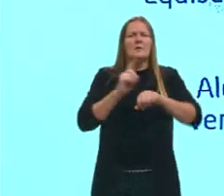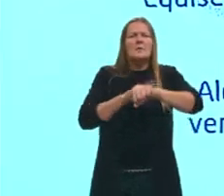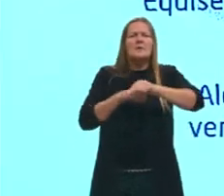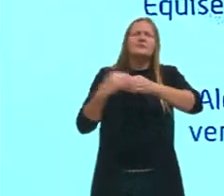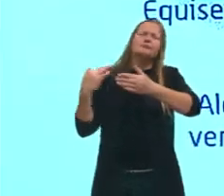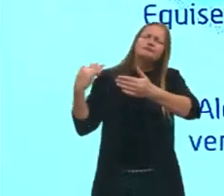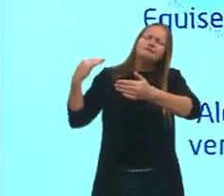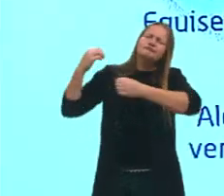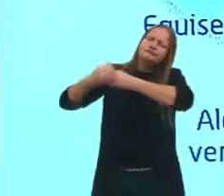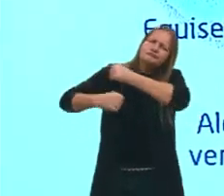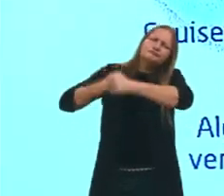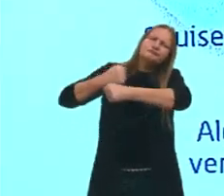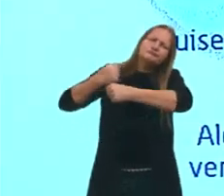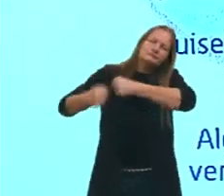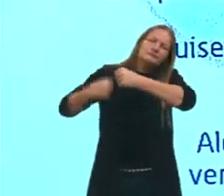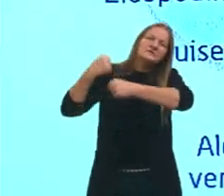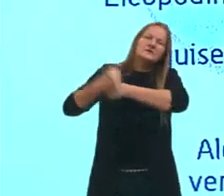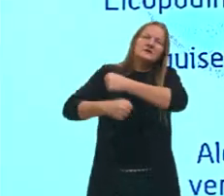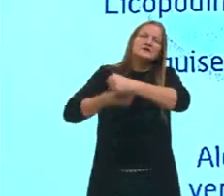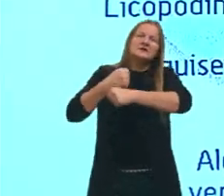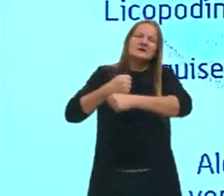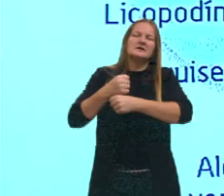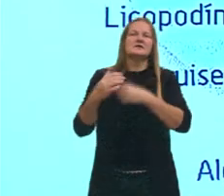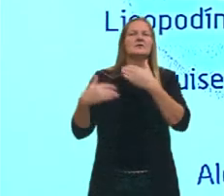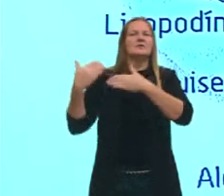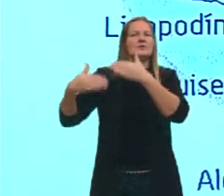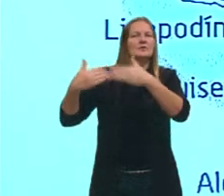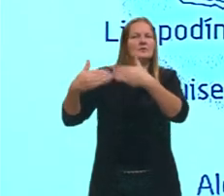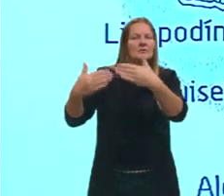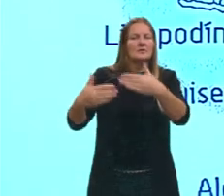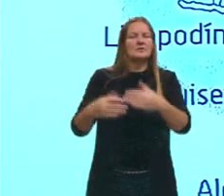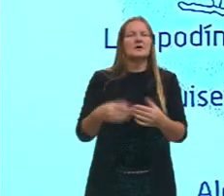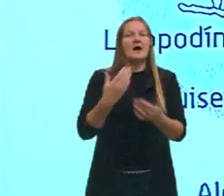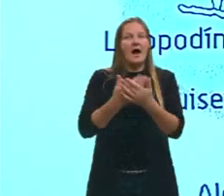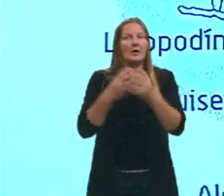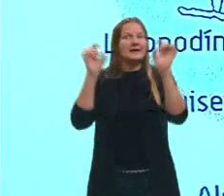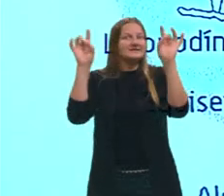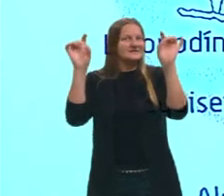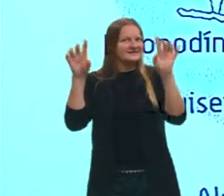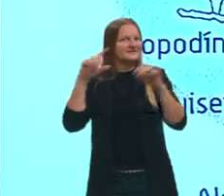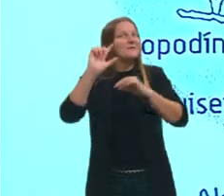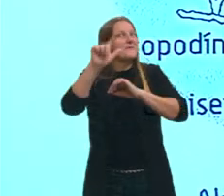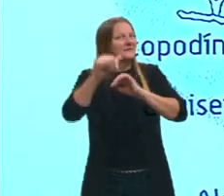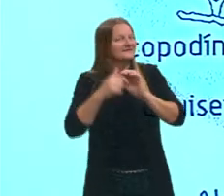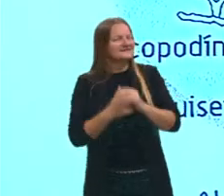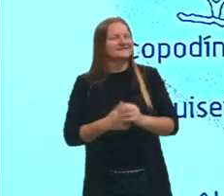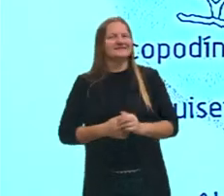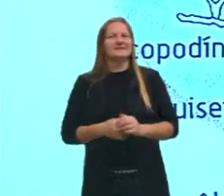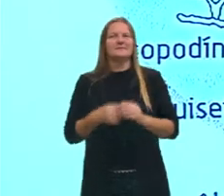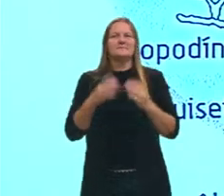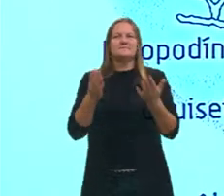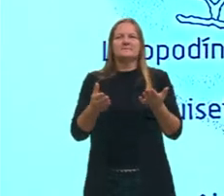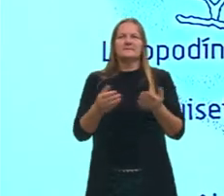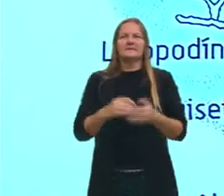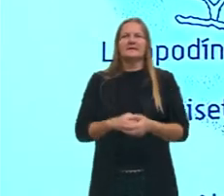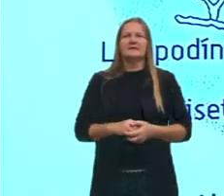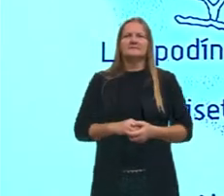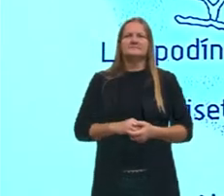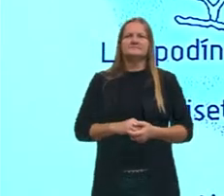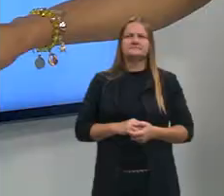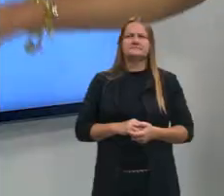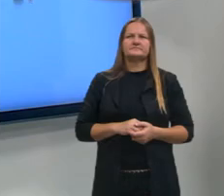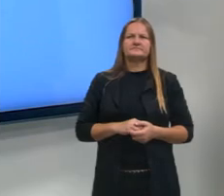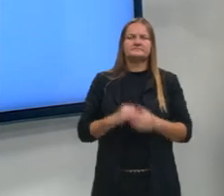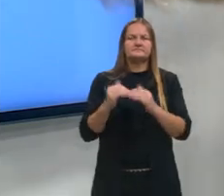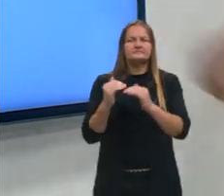né gente tem todo um aspecto seleção natural aí a gente vai ter uma aula bem específico para isso então nós podemos ver a nível de